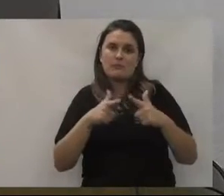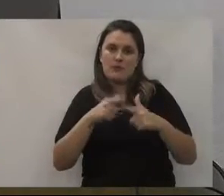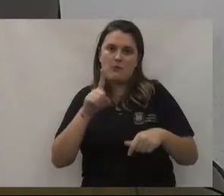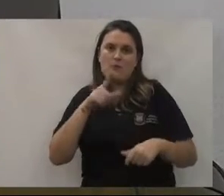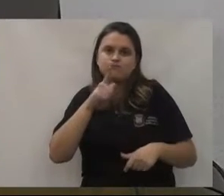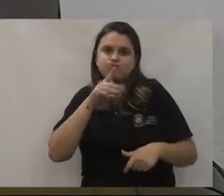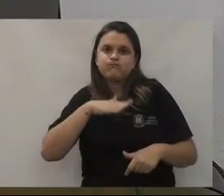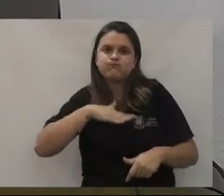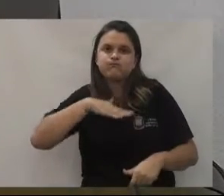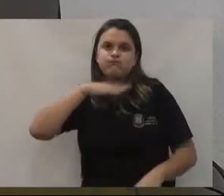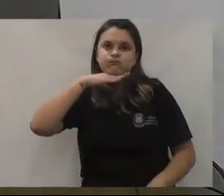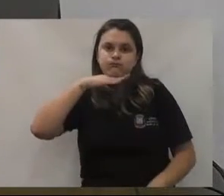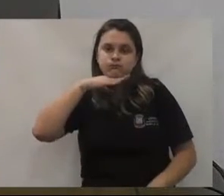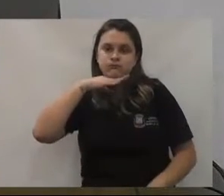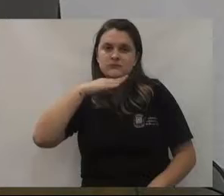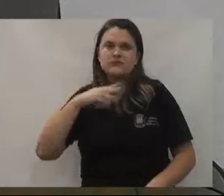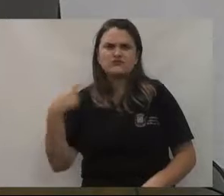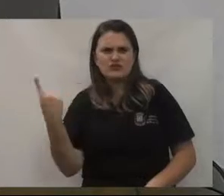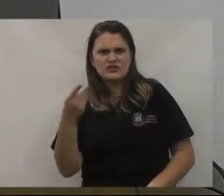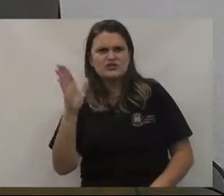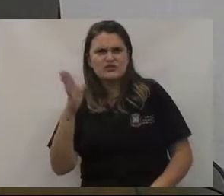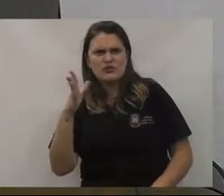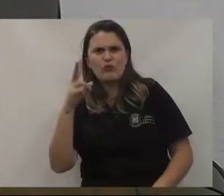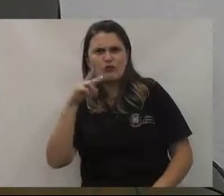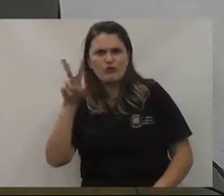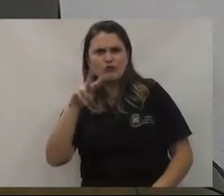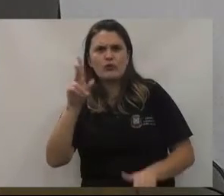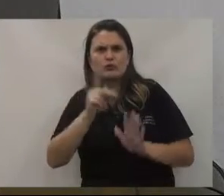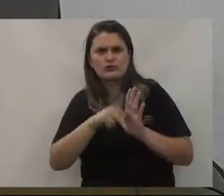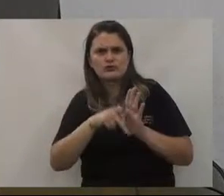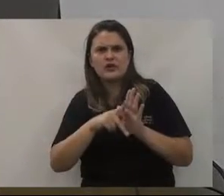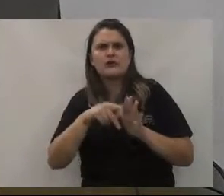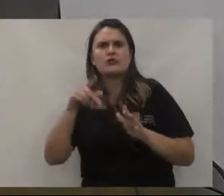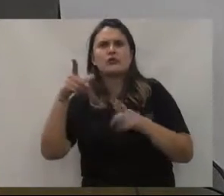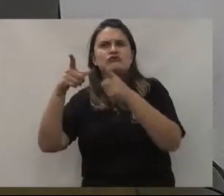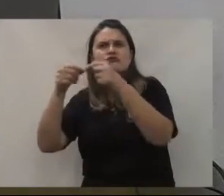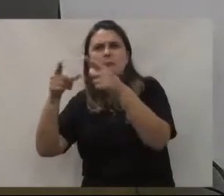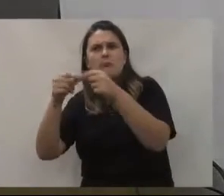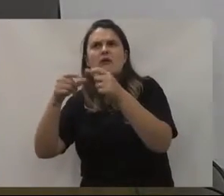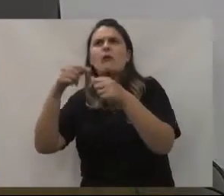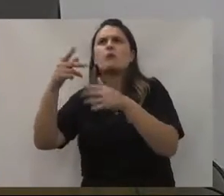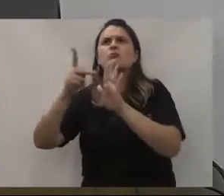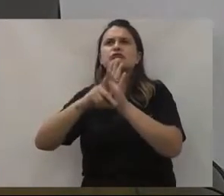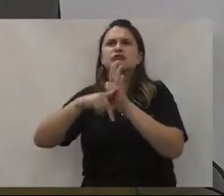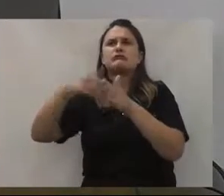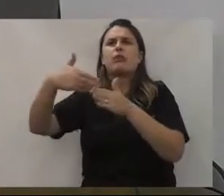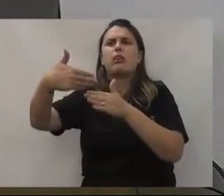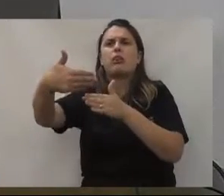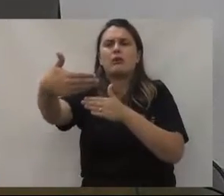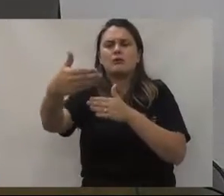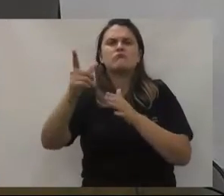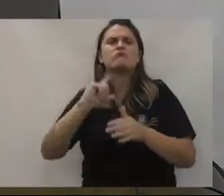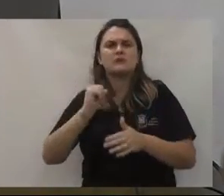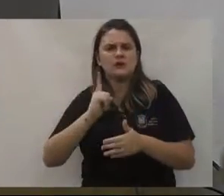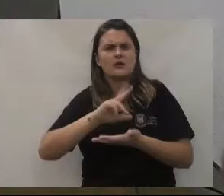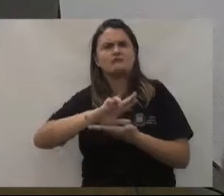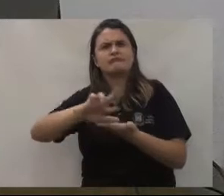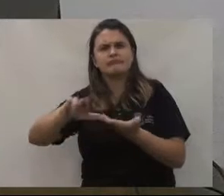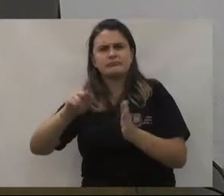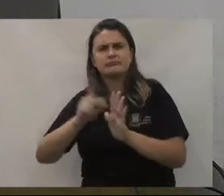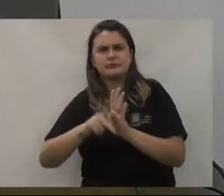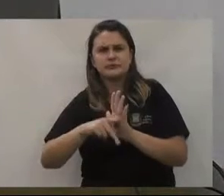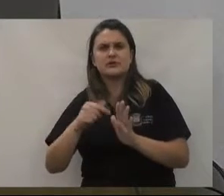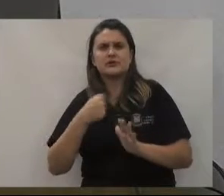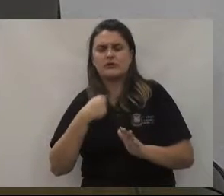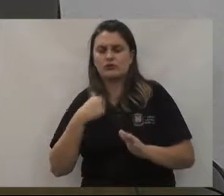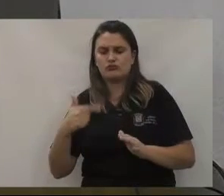enchentes. Os senhores já ouviram falar no projeto dos japoneses, projeto não sei do quê, projeto de... Eu tenho,